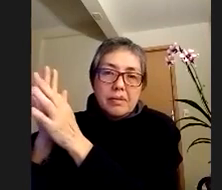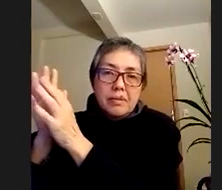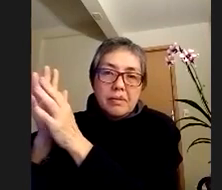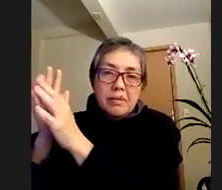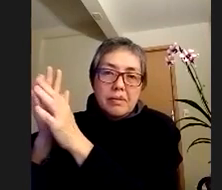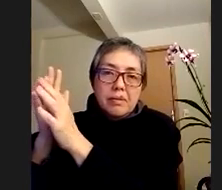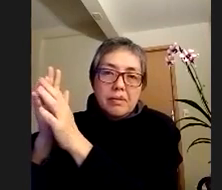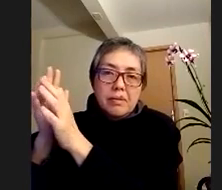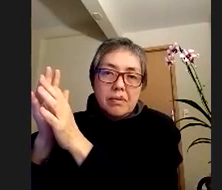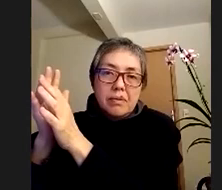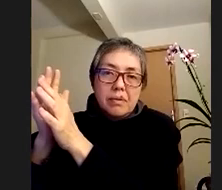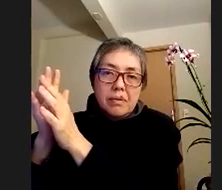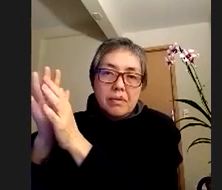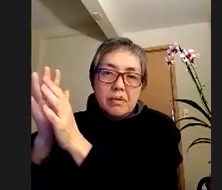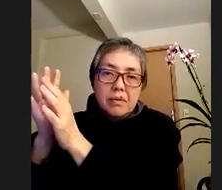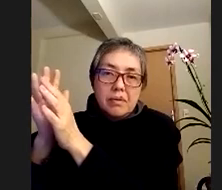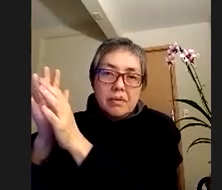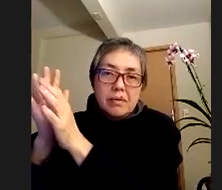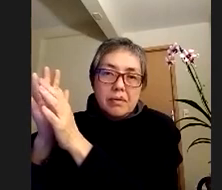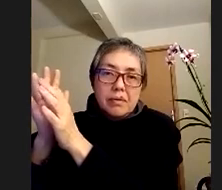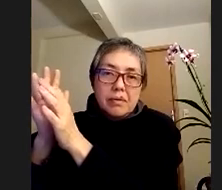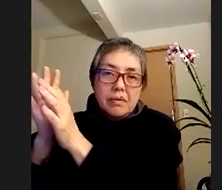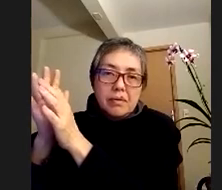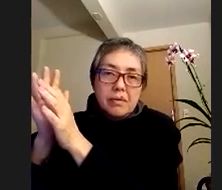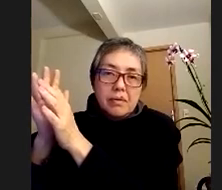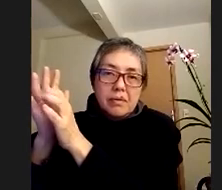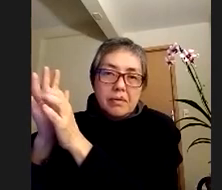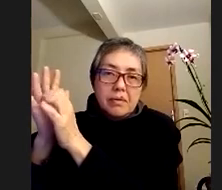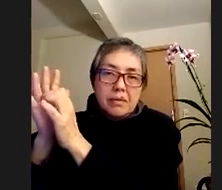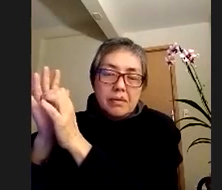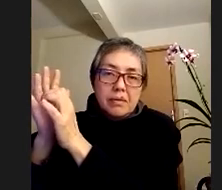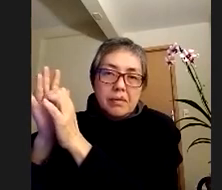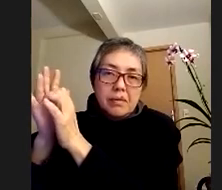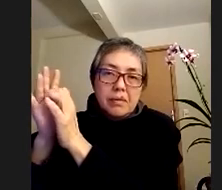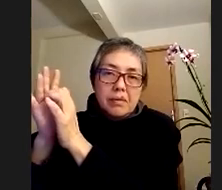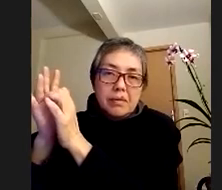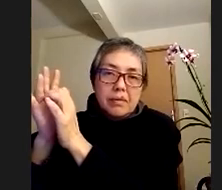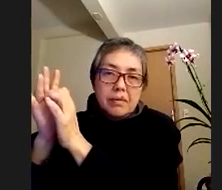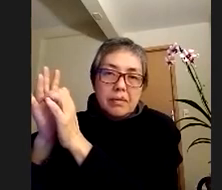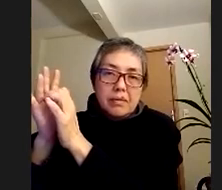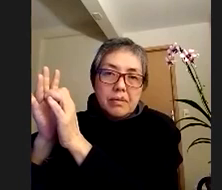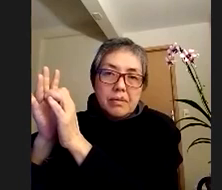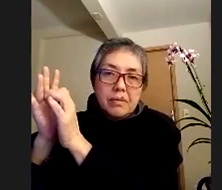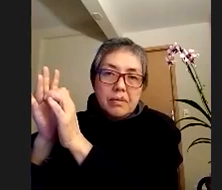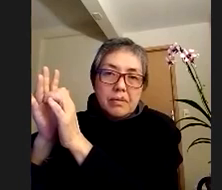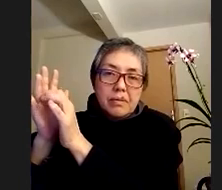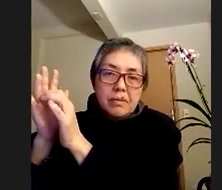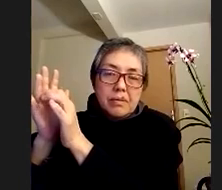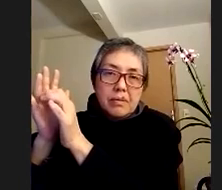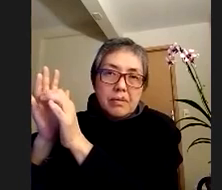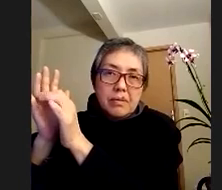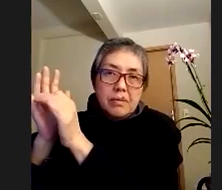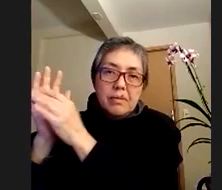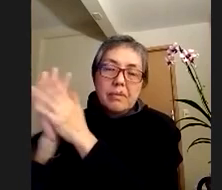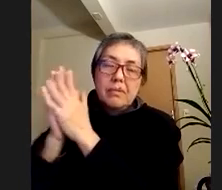Porque esse é o grande diferencial de uma abordagem da saúde do trabalhador, né? Querer olhar para as condições, para a intersecção entre